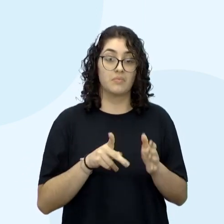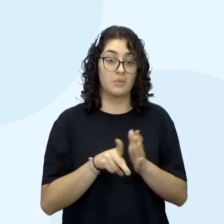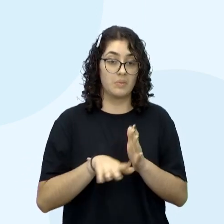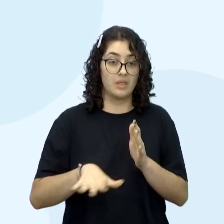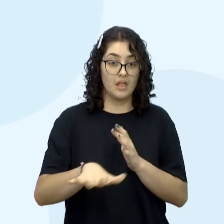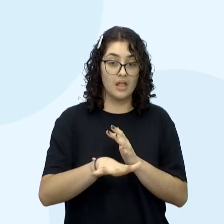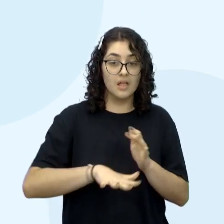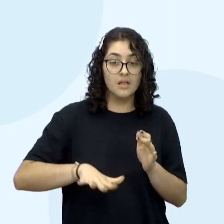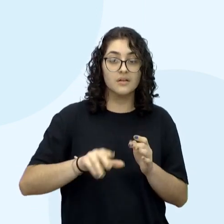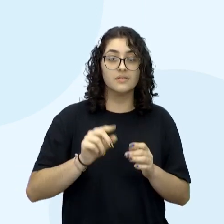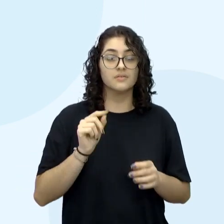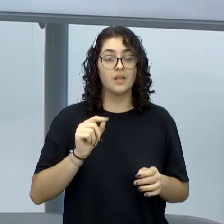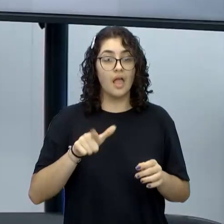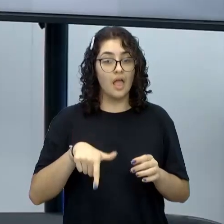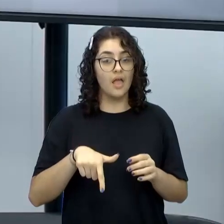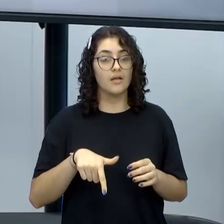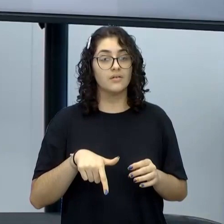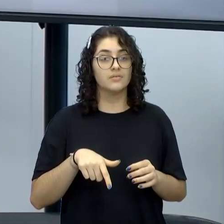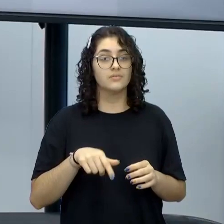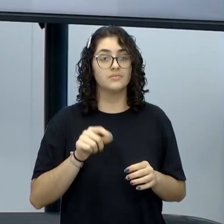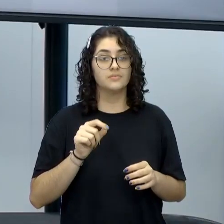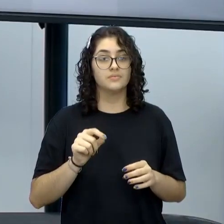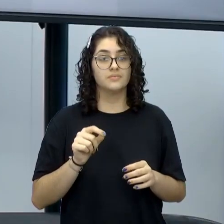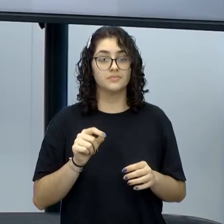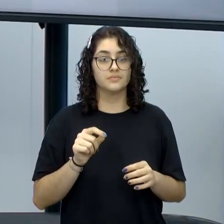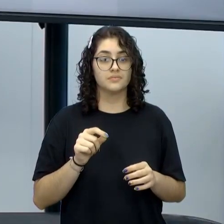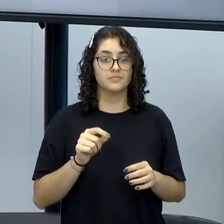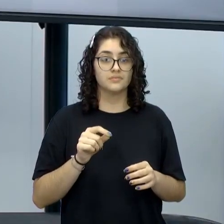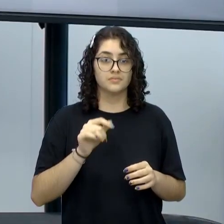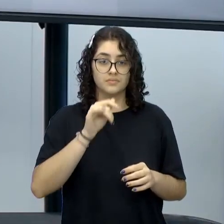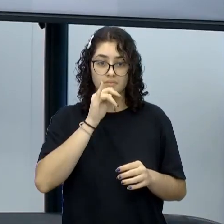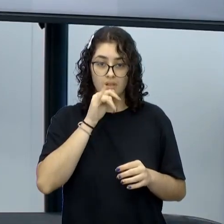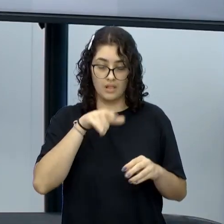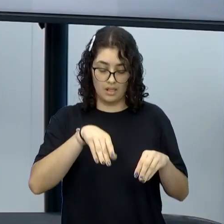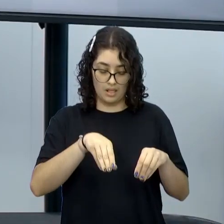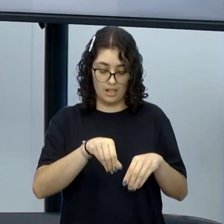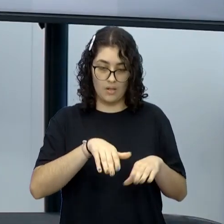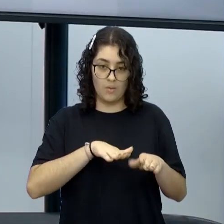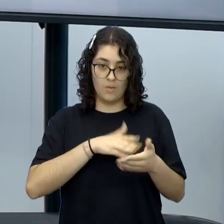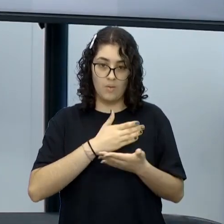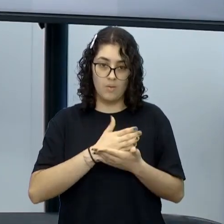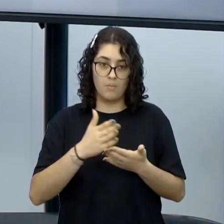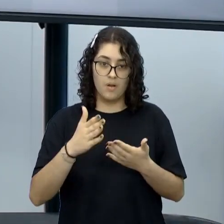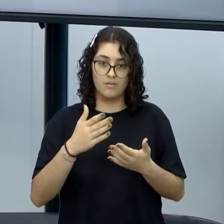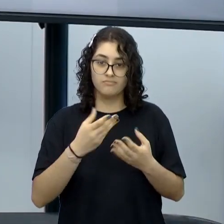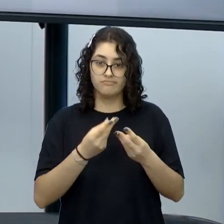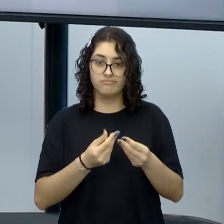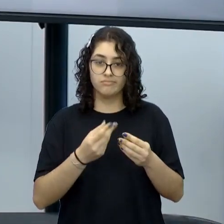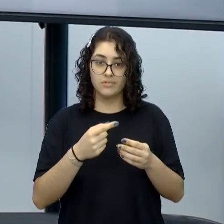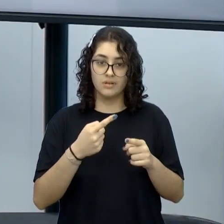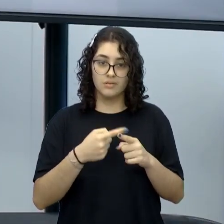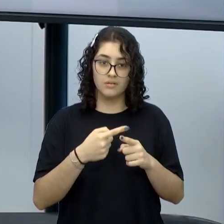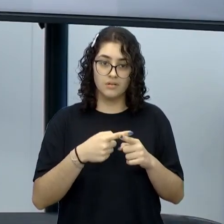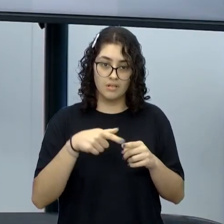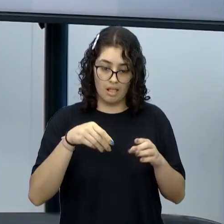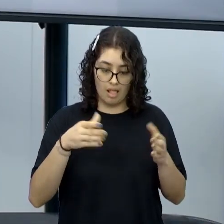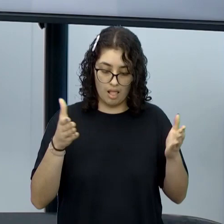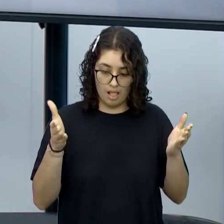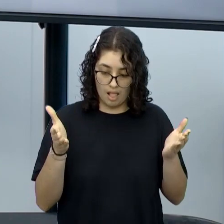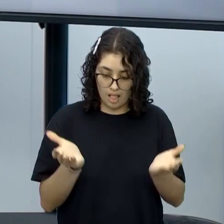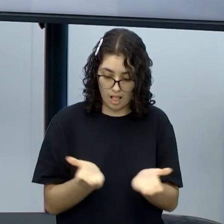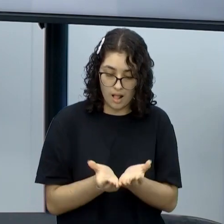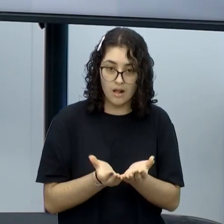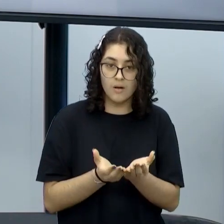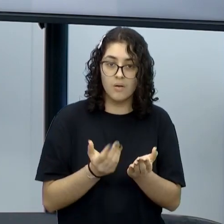vossorocas, a gente está falando de um movimento onde a gente está desestruturando, por causa da erosão, as paredes de terra. Então,